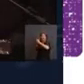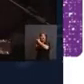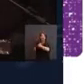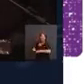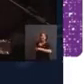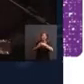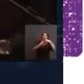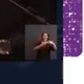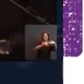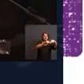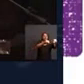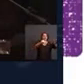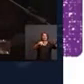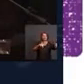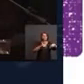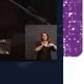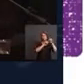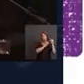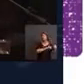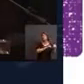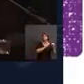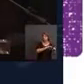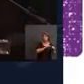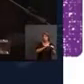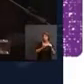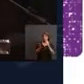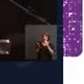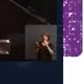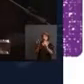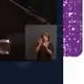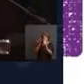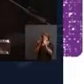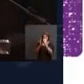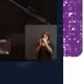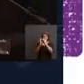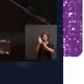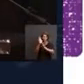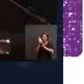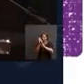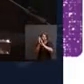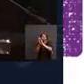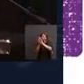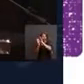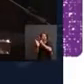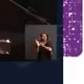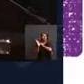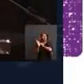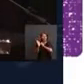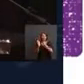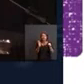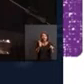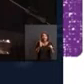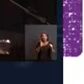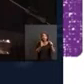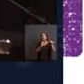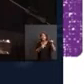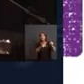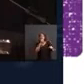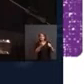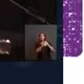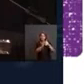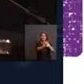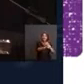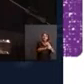sua vez, vai utilizar os dados das avaliações para alertar os professores.